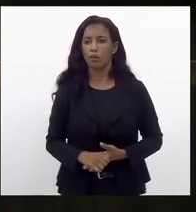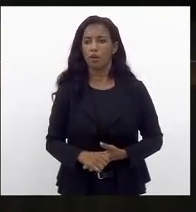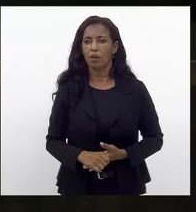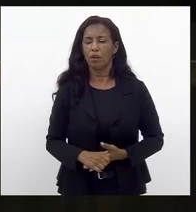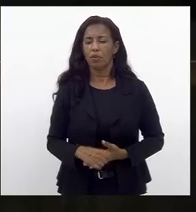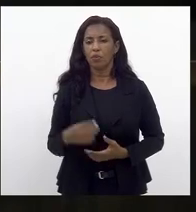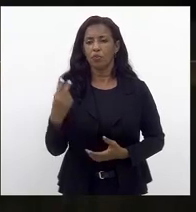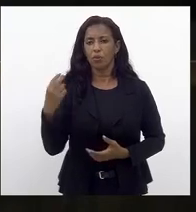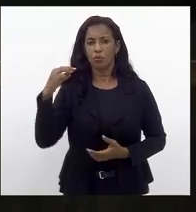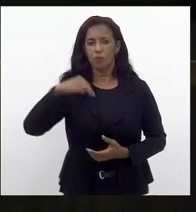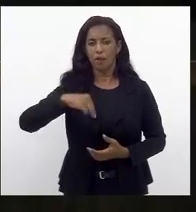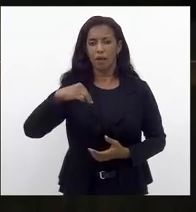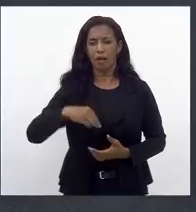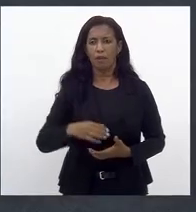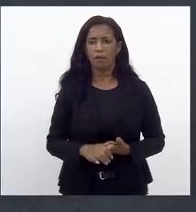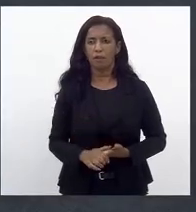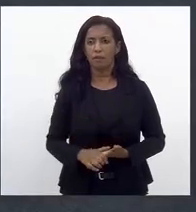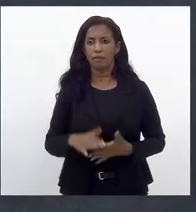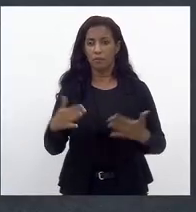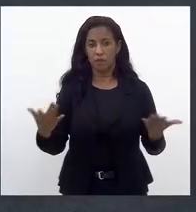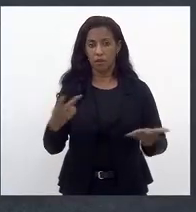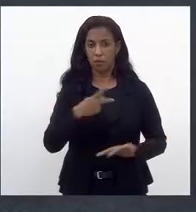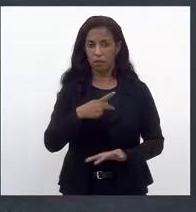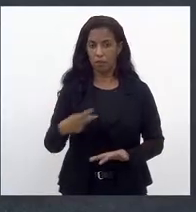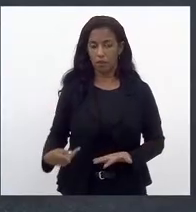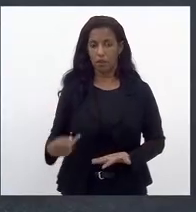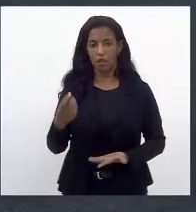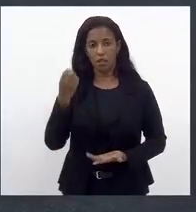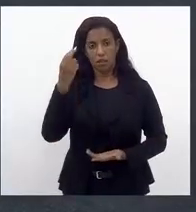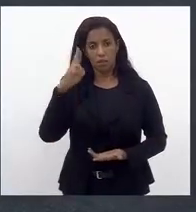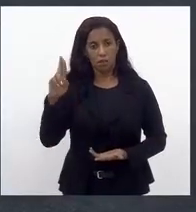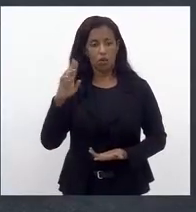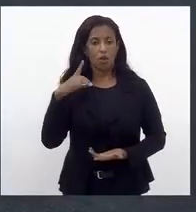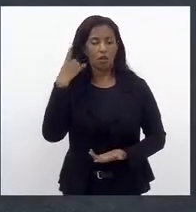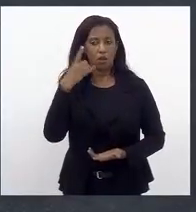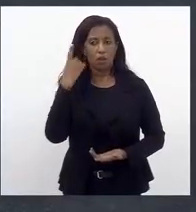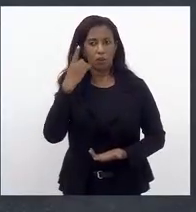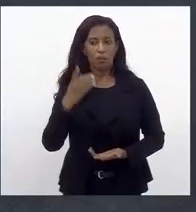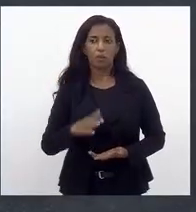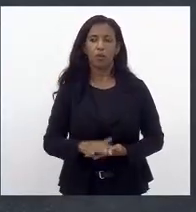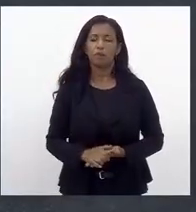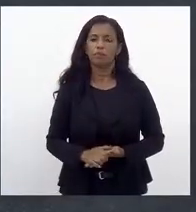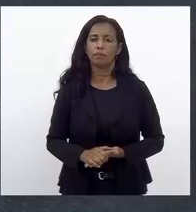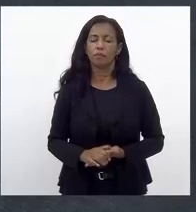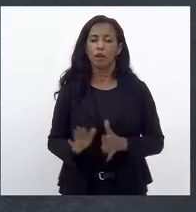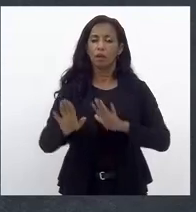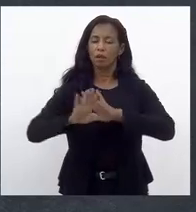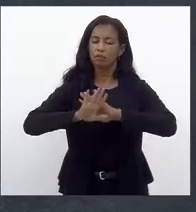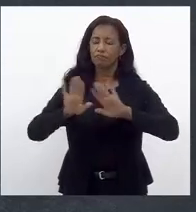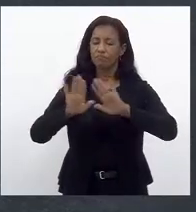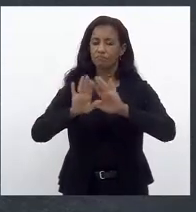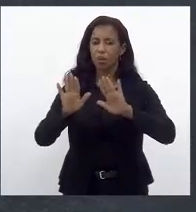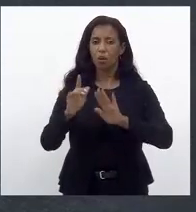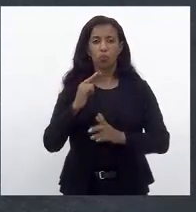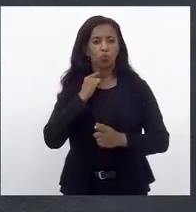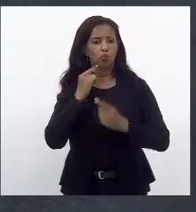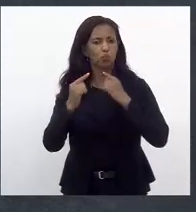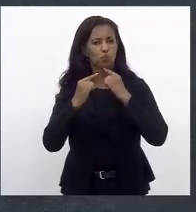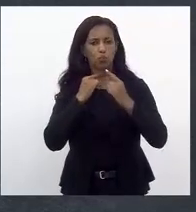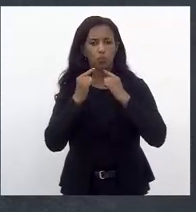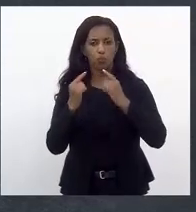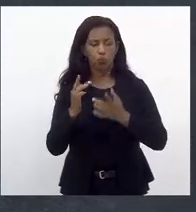49 segundos senhor presidente senhoras deputadas e senhores deputados não há qualquer